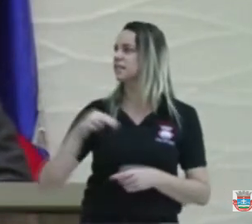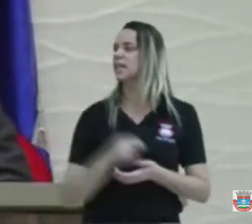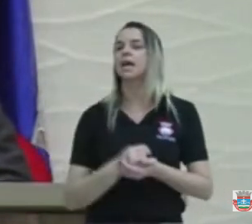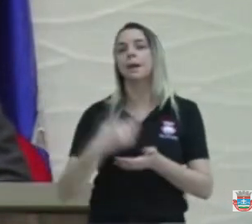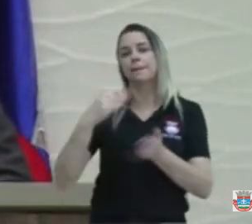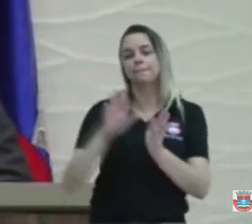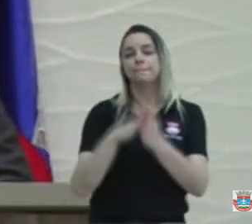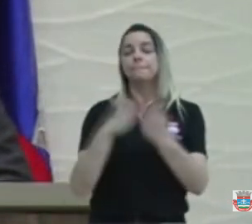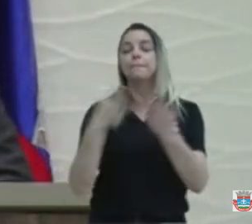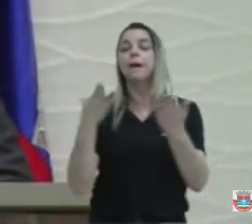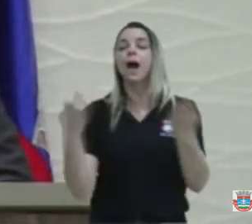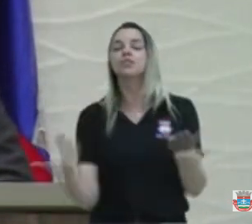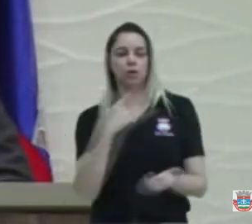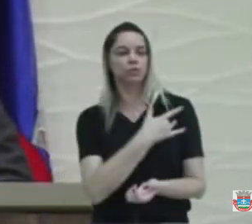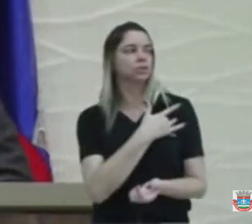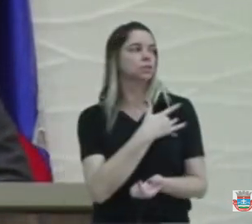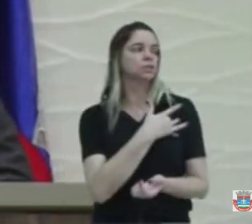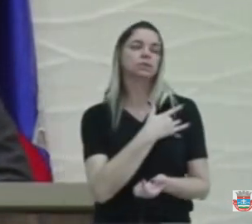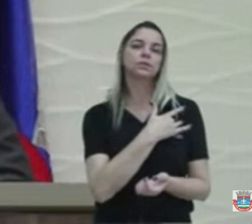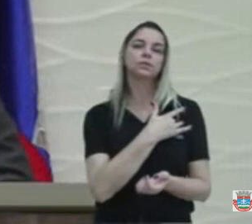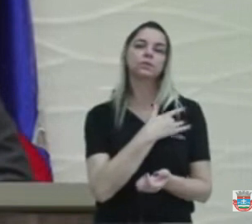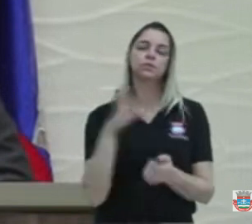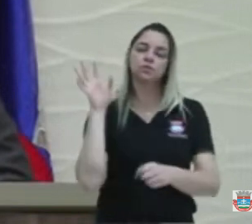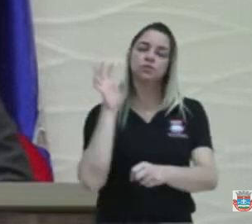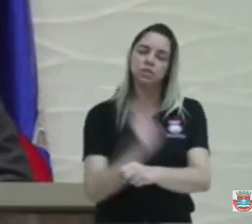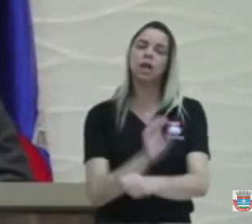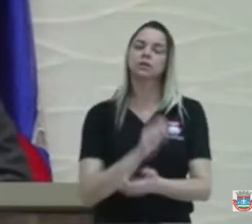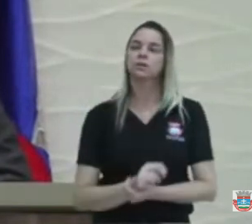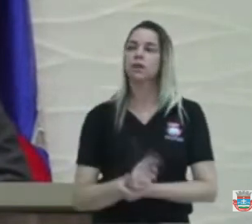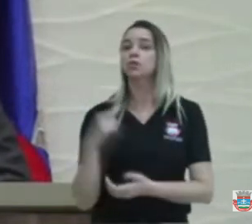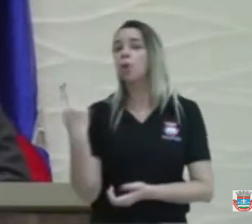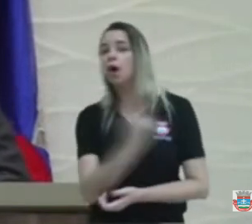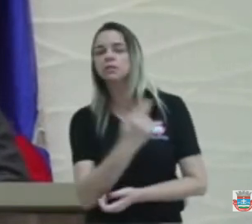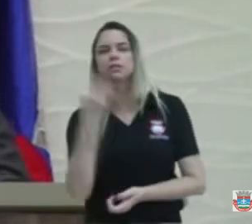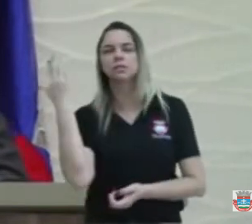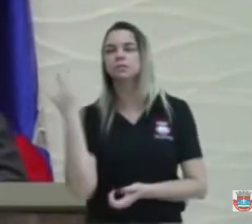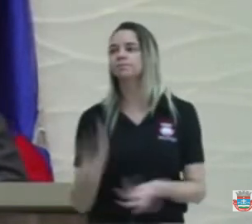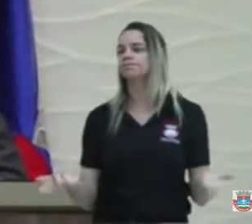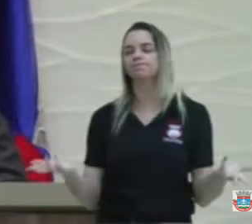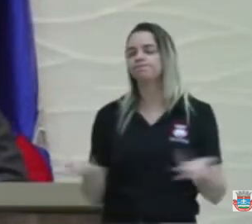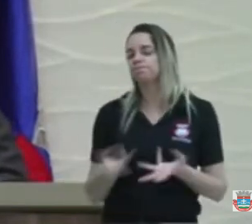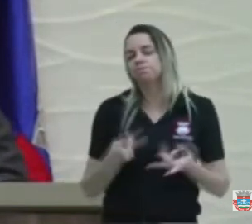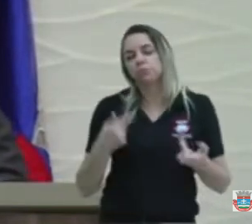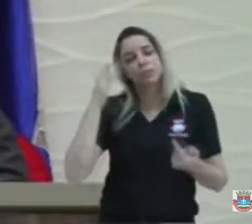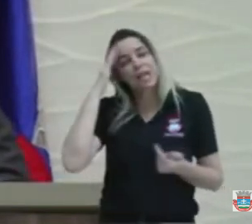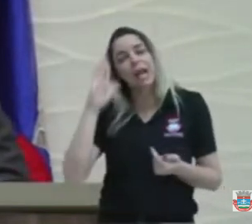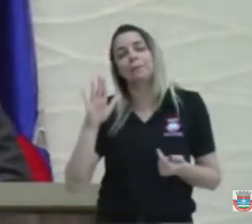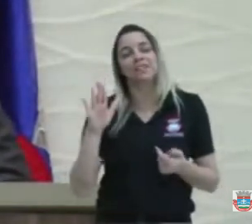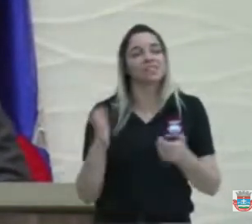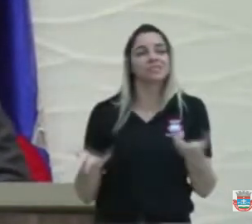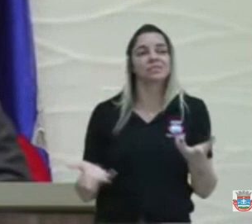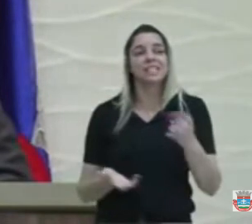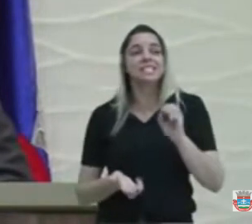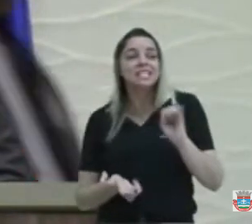saúde do nosso estado, e a gente aqui não vê se teve representação do nosso município, mas